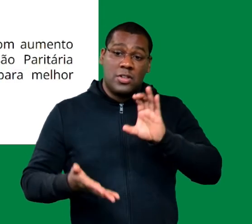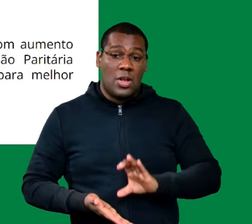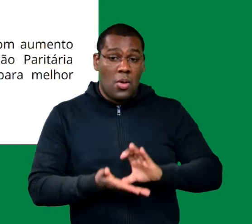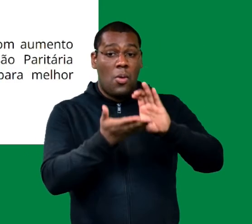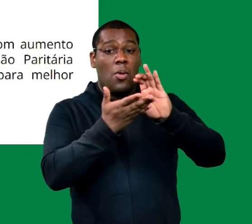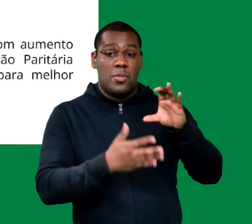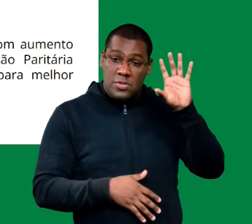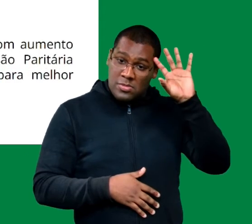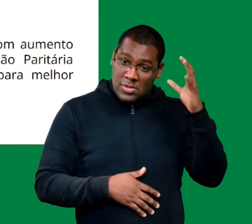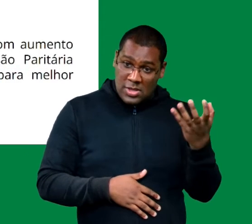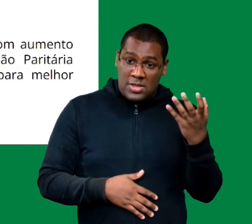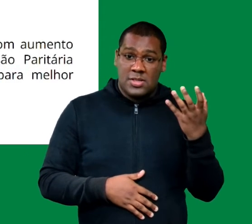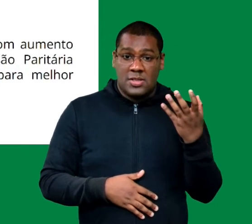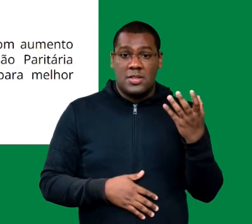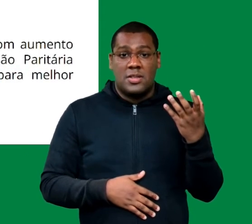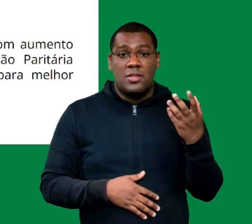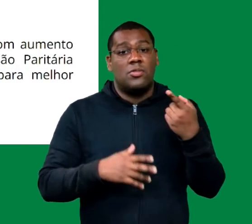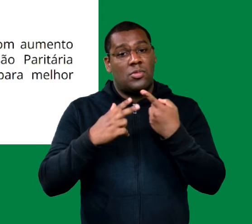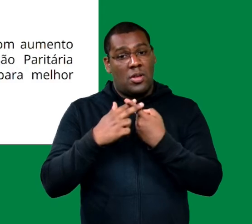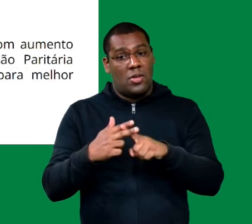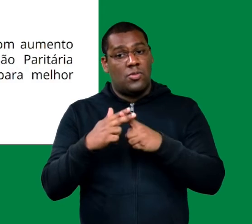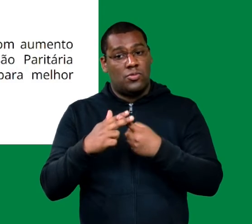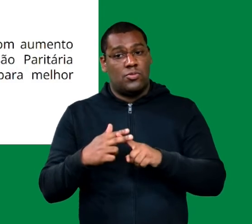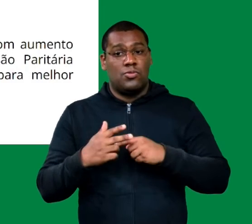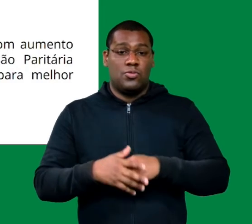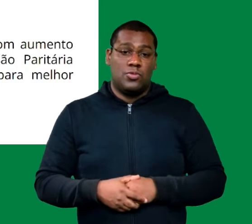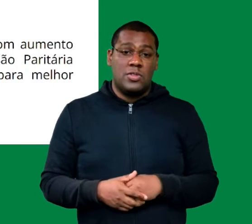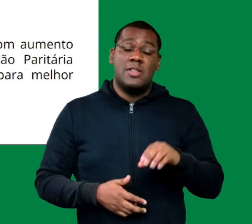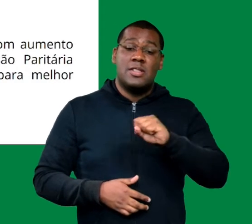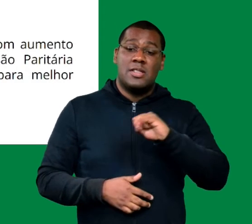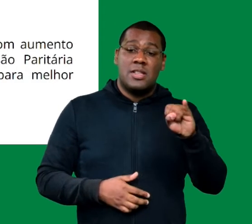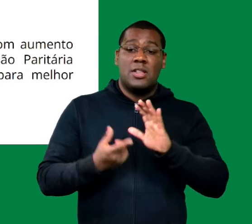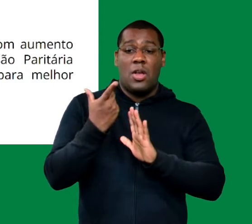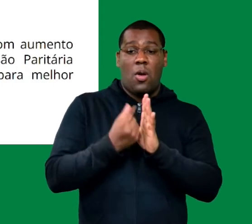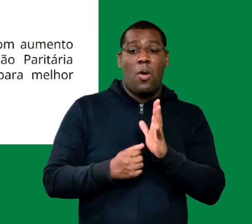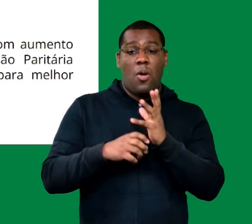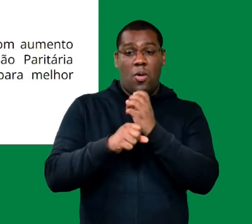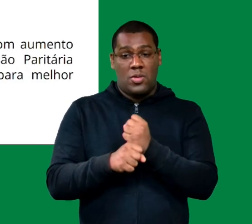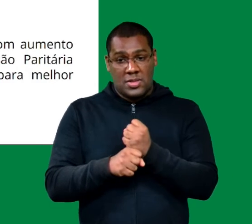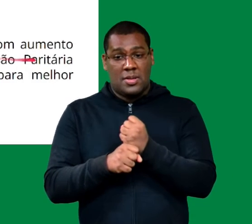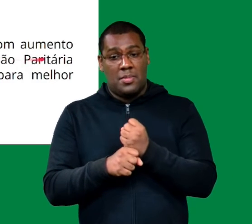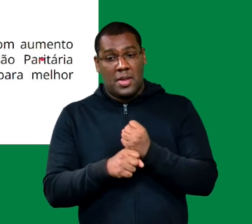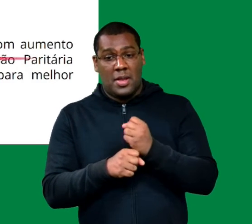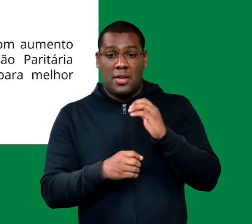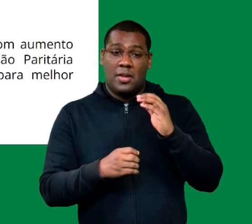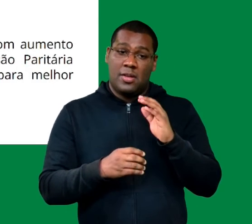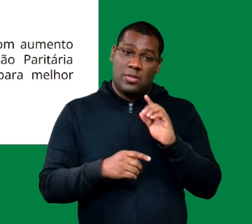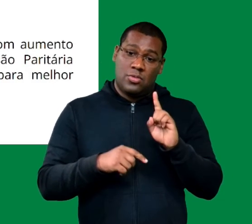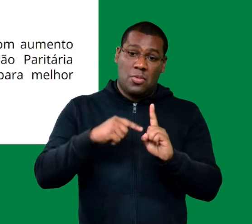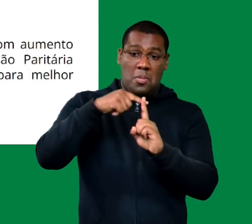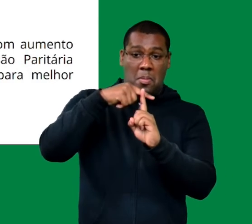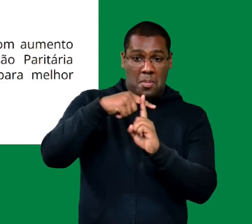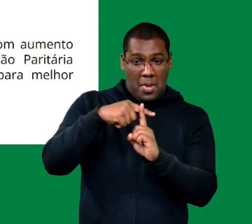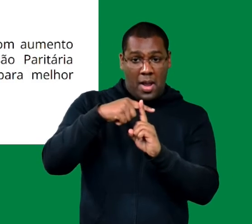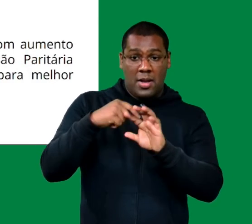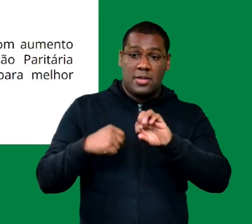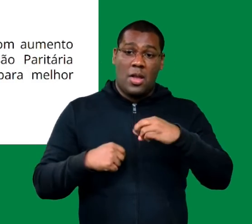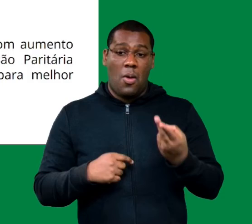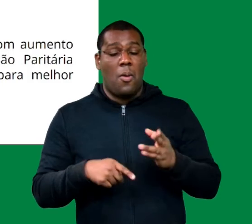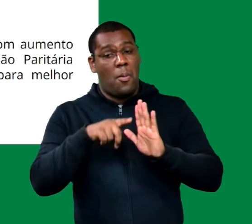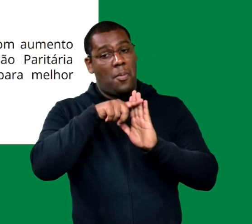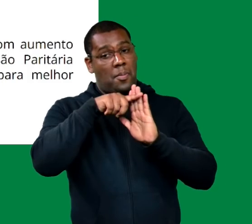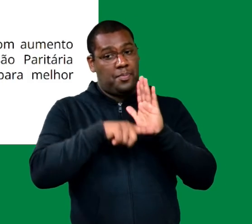paritária, caso o referencial orçamentário seja igual, inferior ou com aumento abaixo do índice de